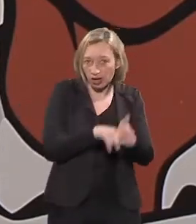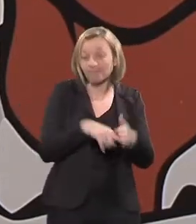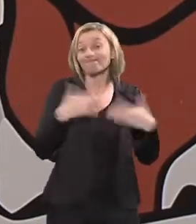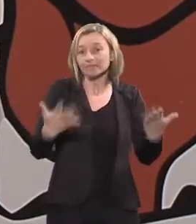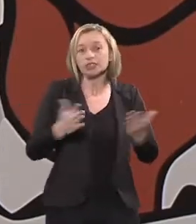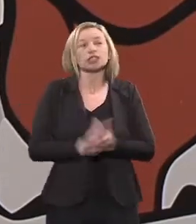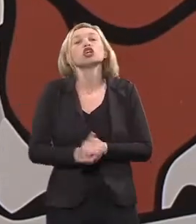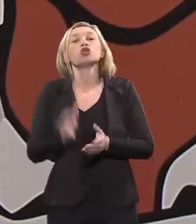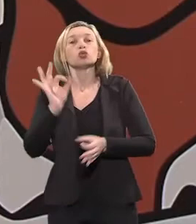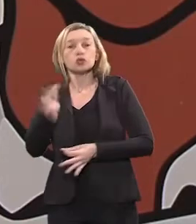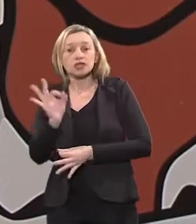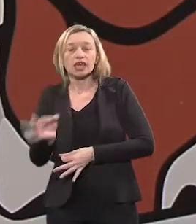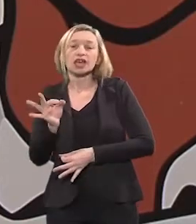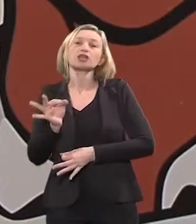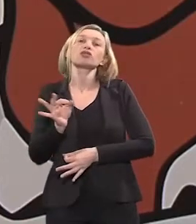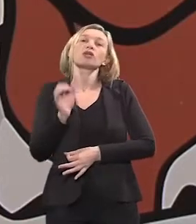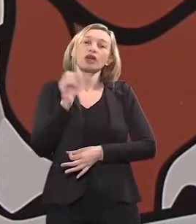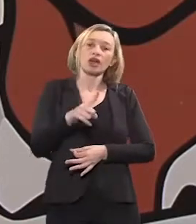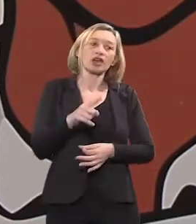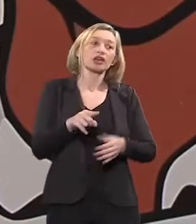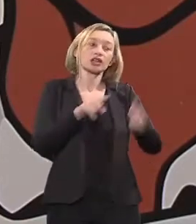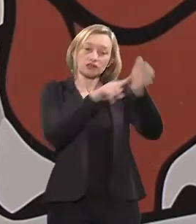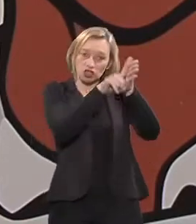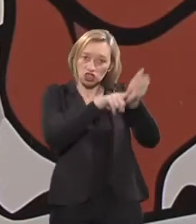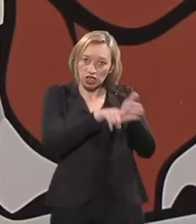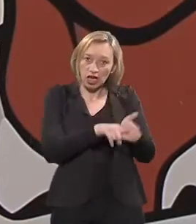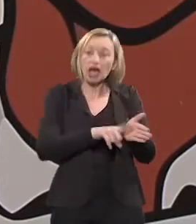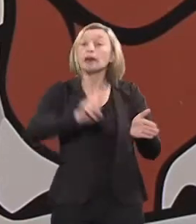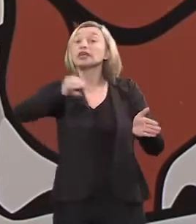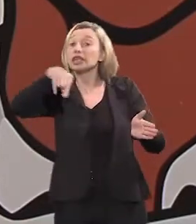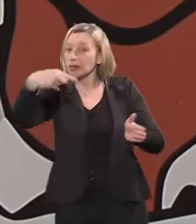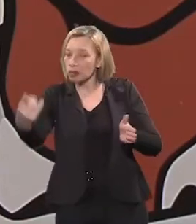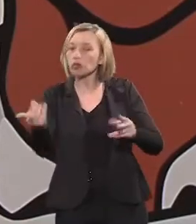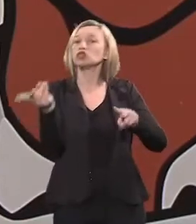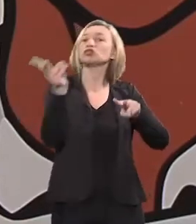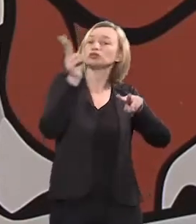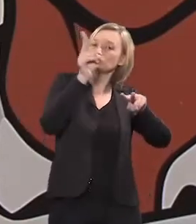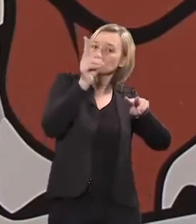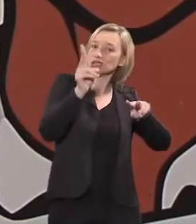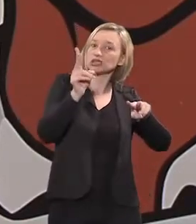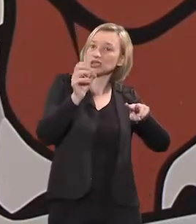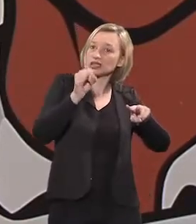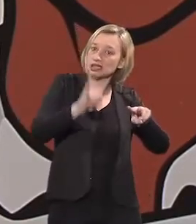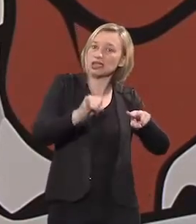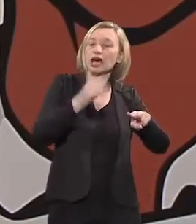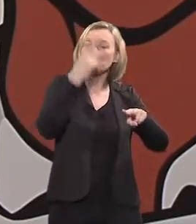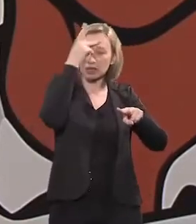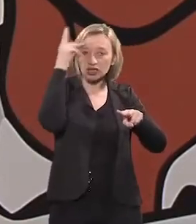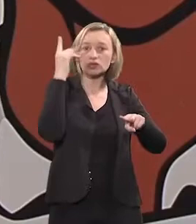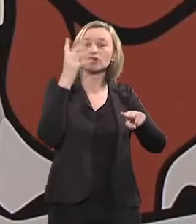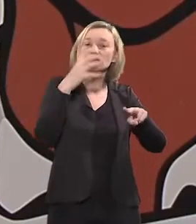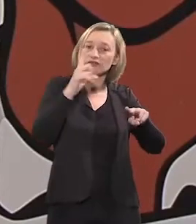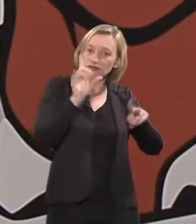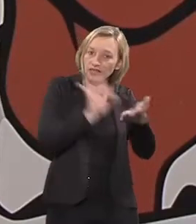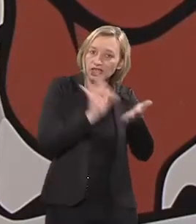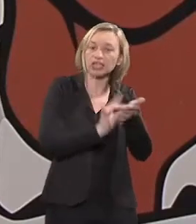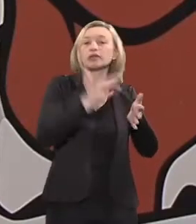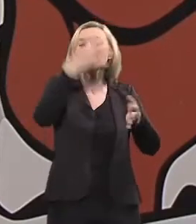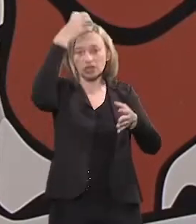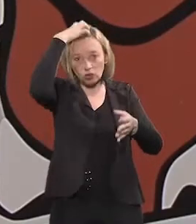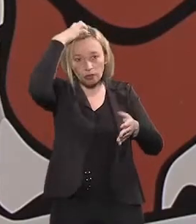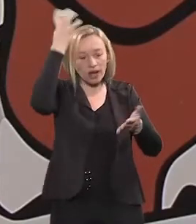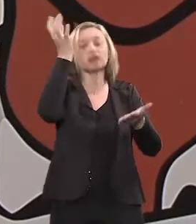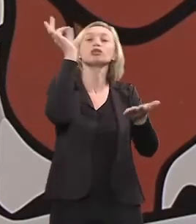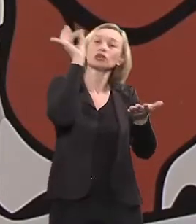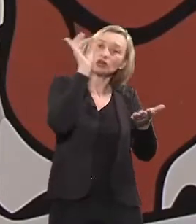investigar. Né? Quando o correto seria o oposto. A gente investiga e aí se a pessoa responde ao processo,